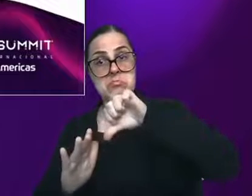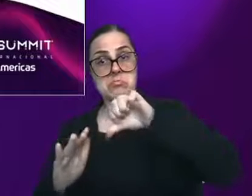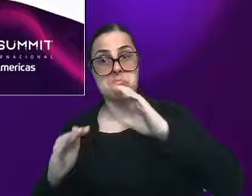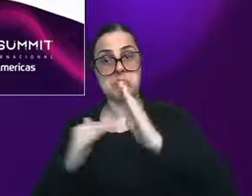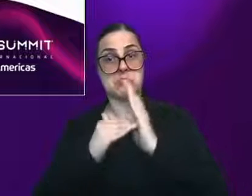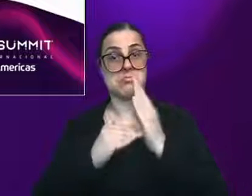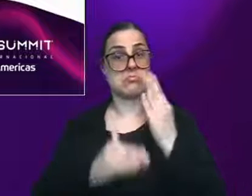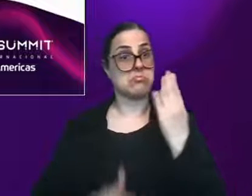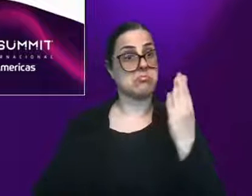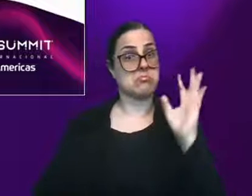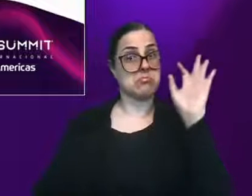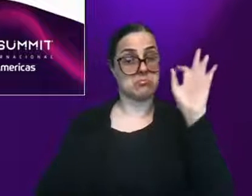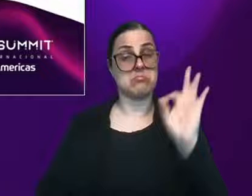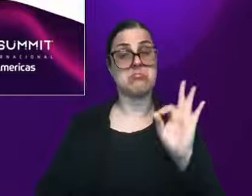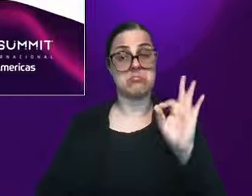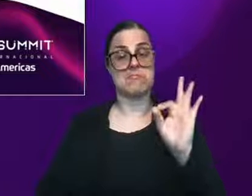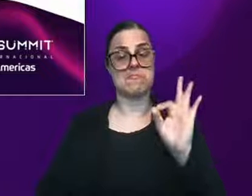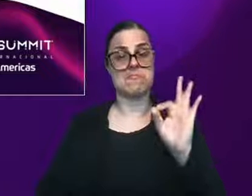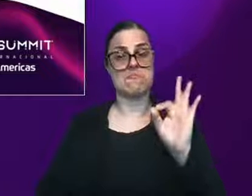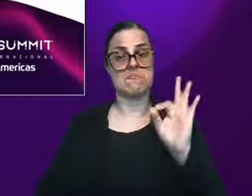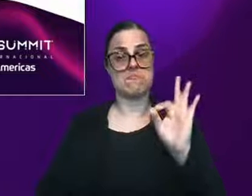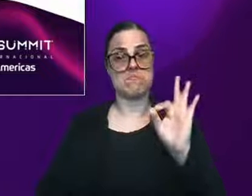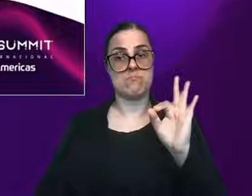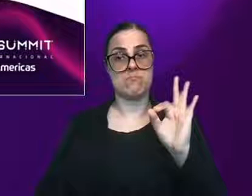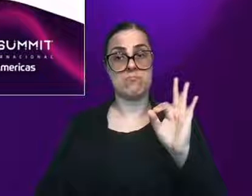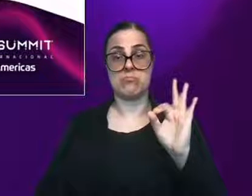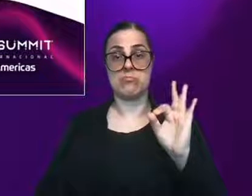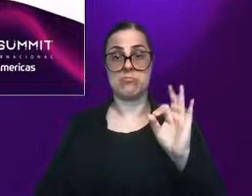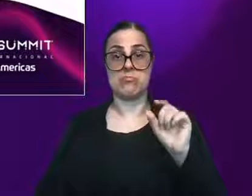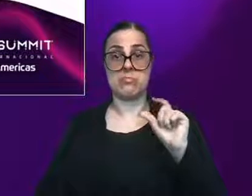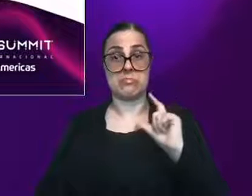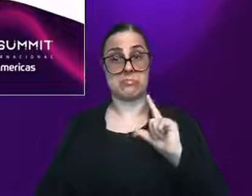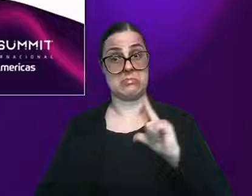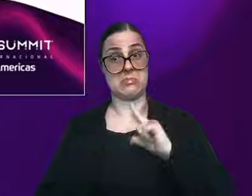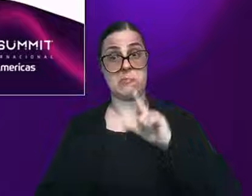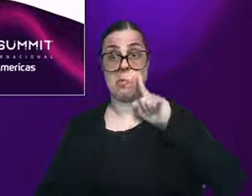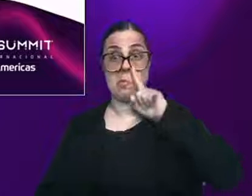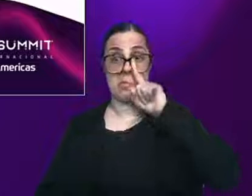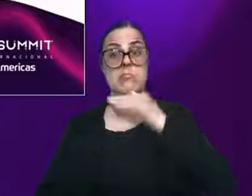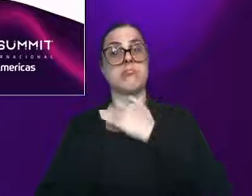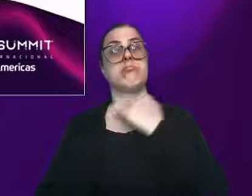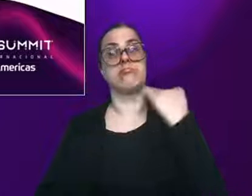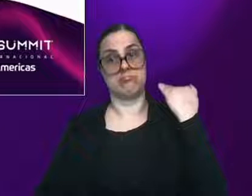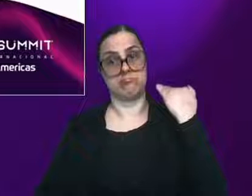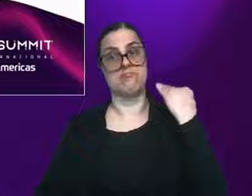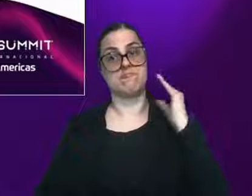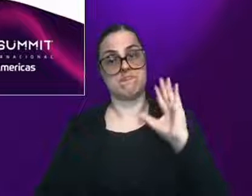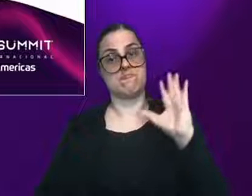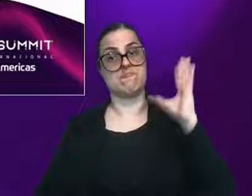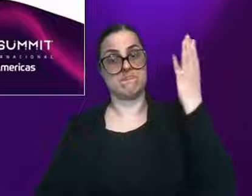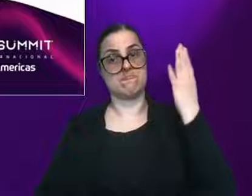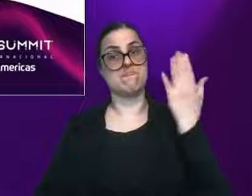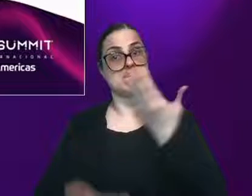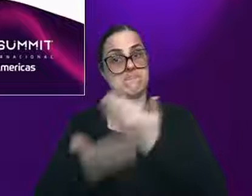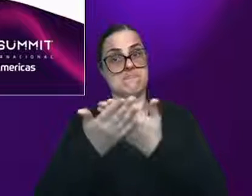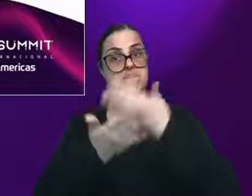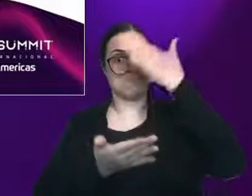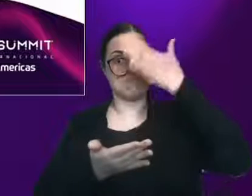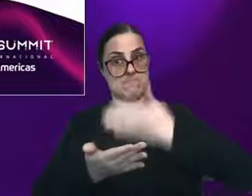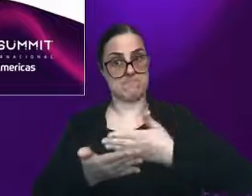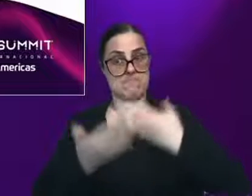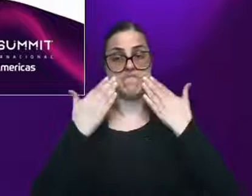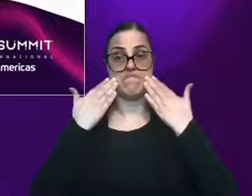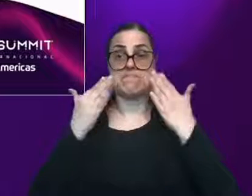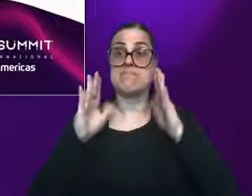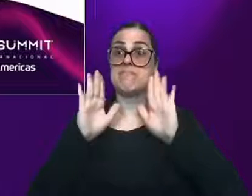+4% de propensão para morte nos estudos. Mas, de uma certa forma, ele aponta um benefício geral